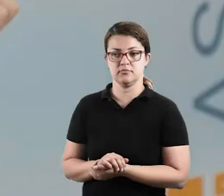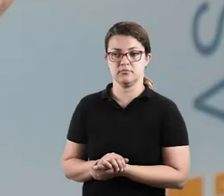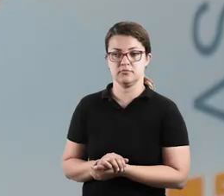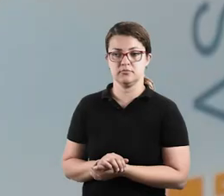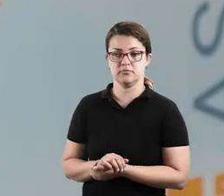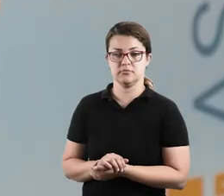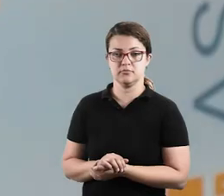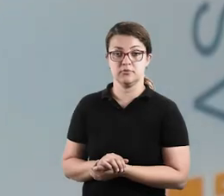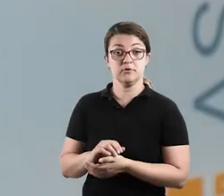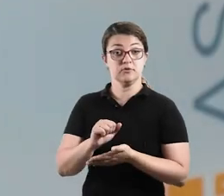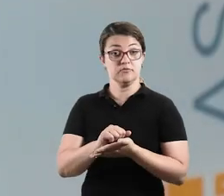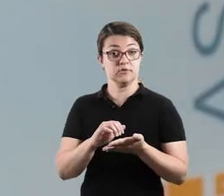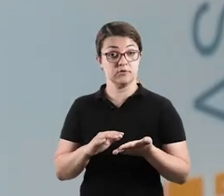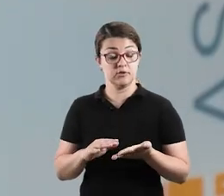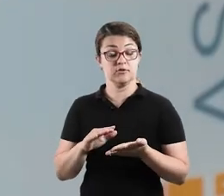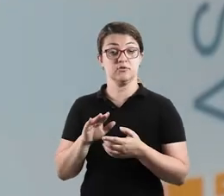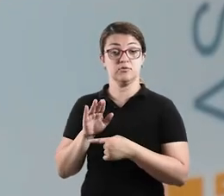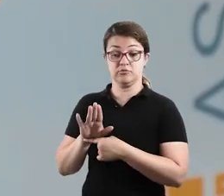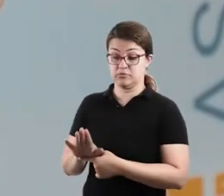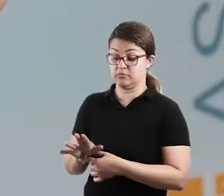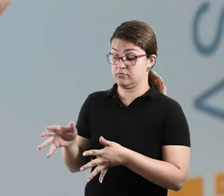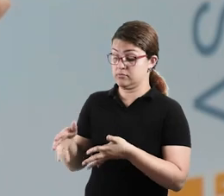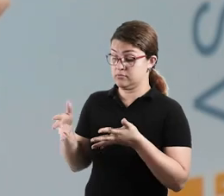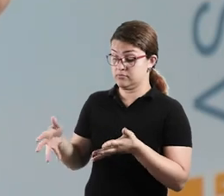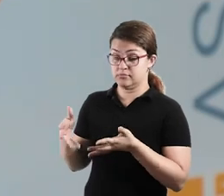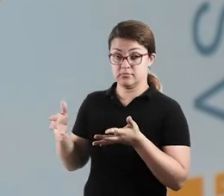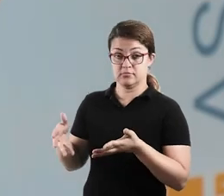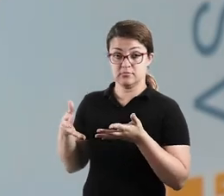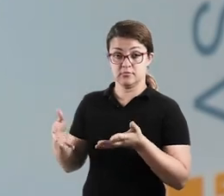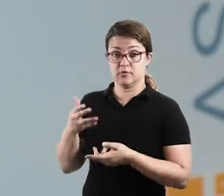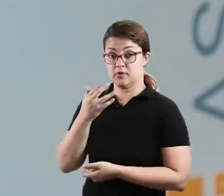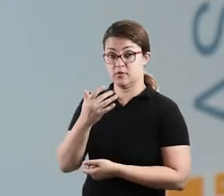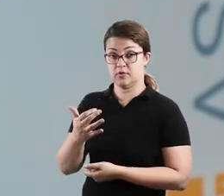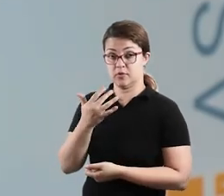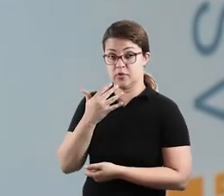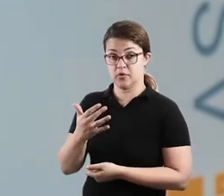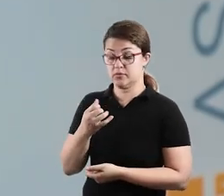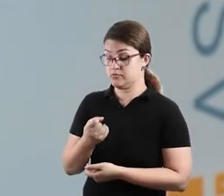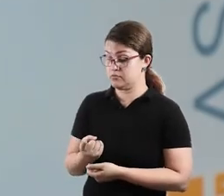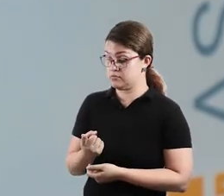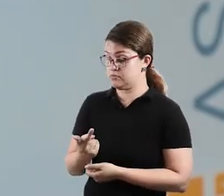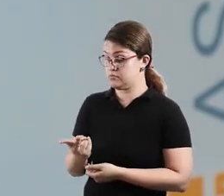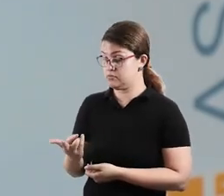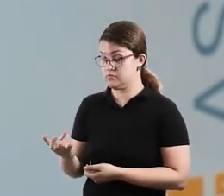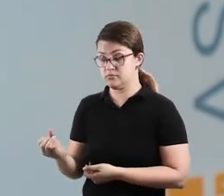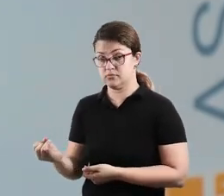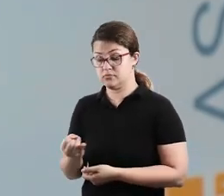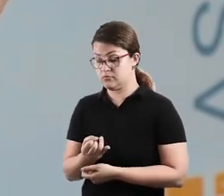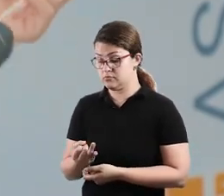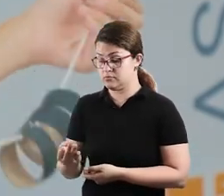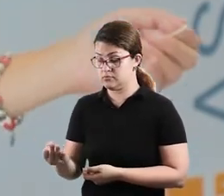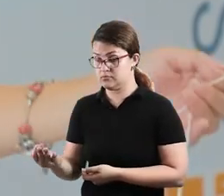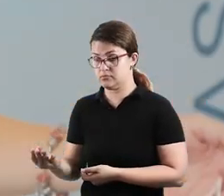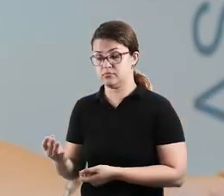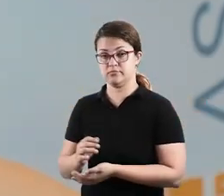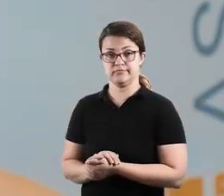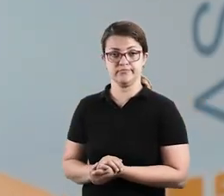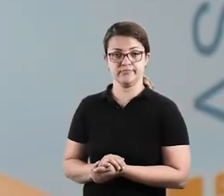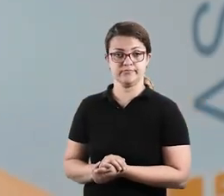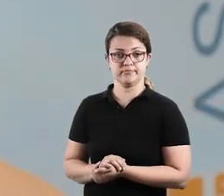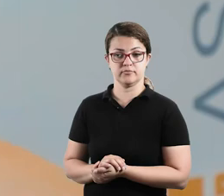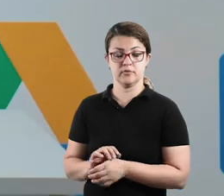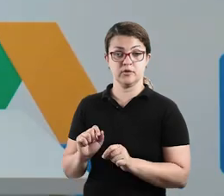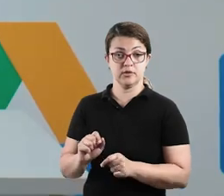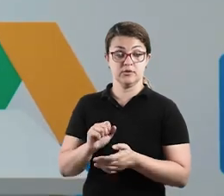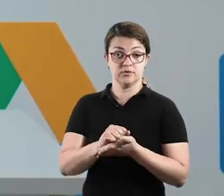ótimo. E essa atividade vai trabalhar a possibilidade entre as cores e a contagem com a criança. Bom, essas